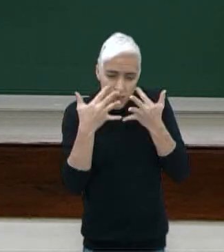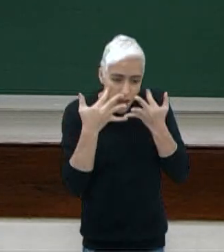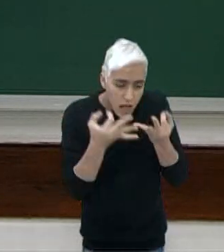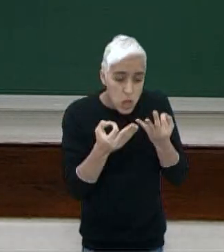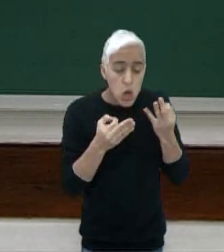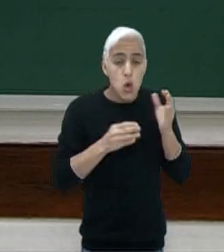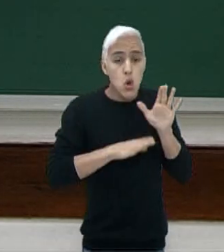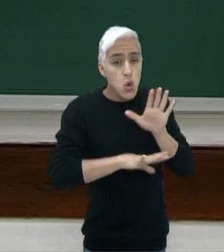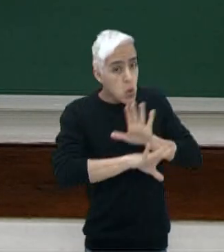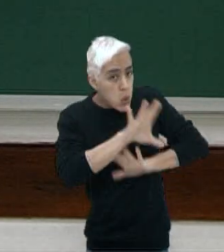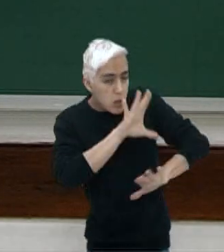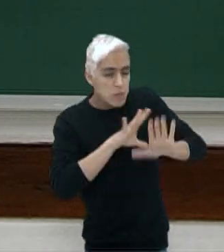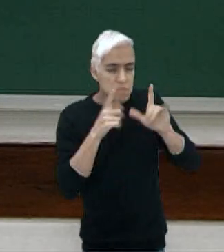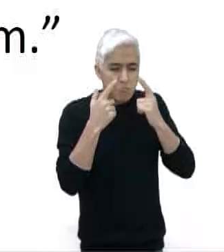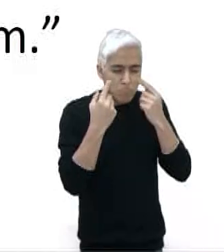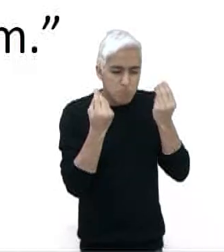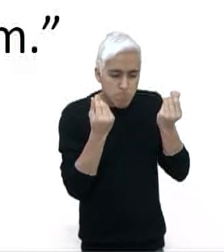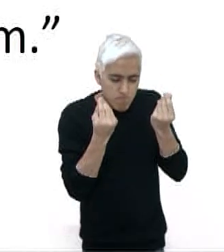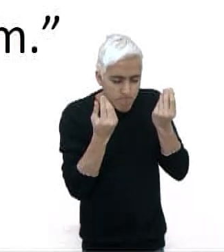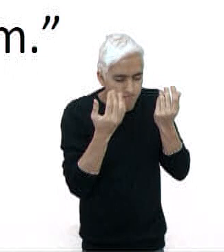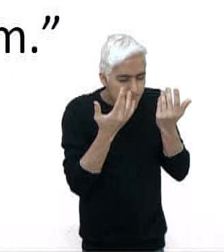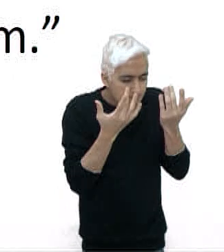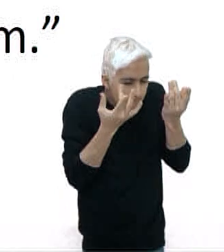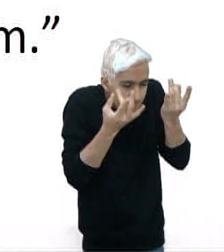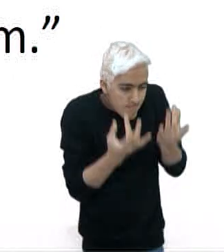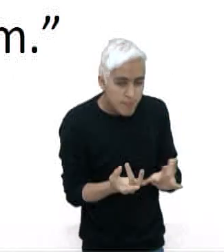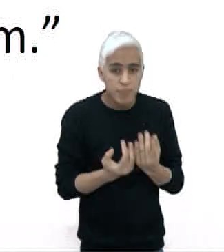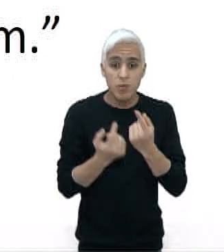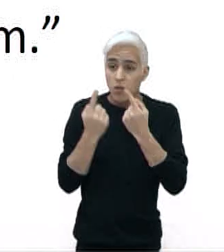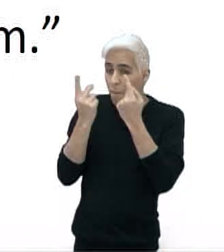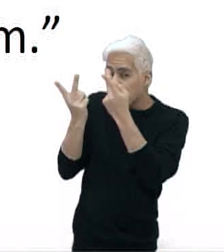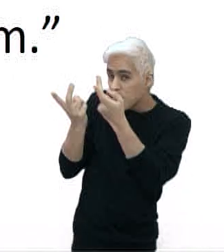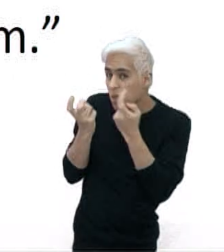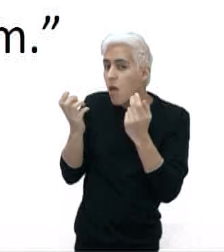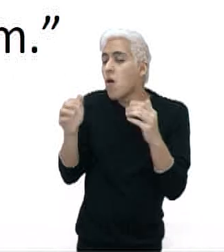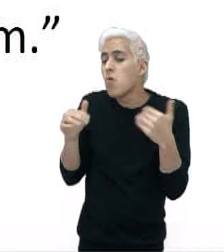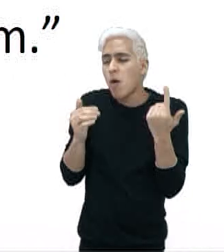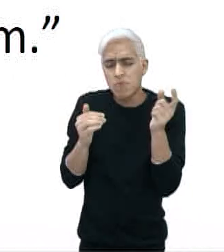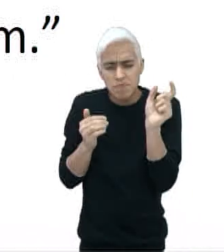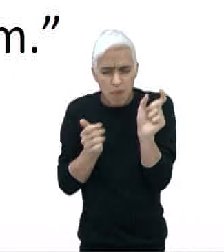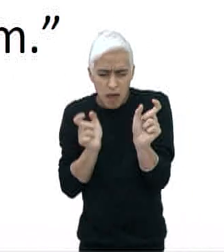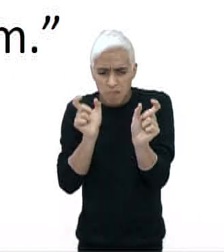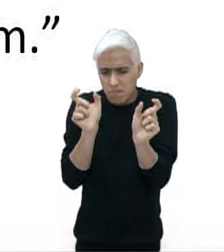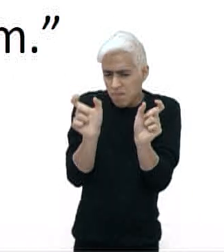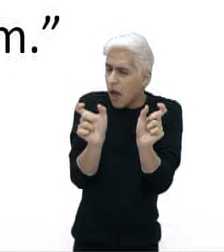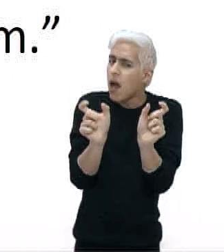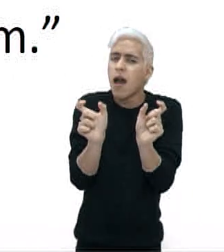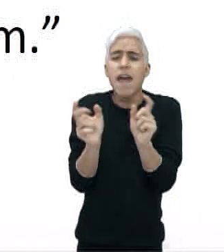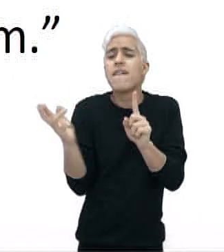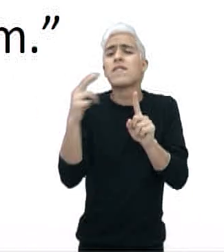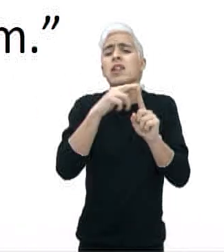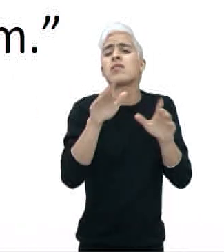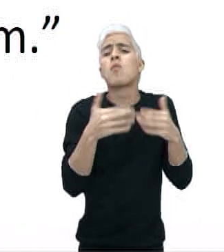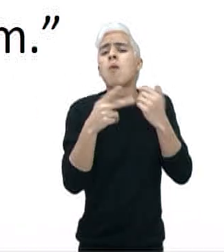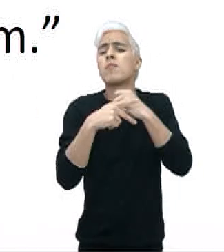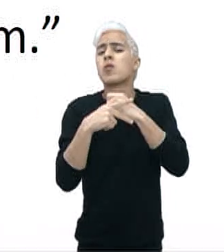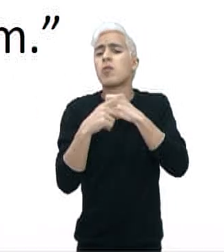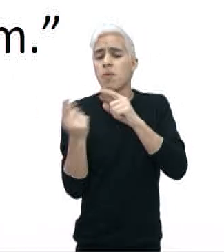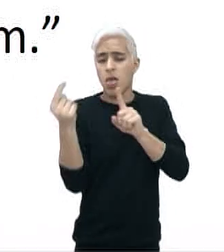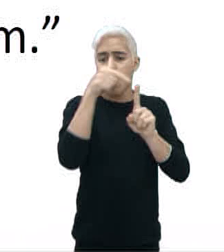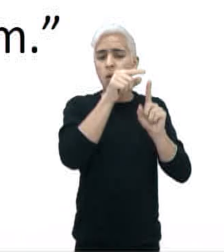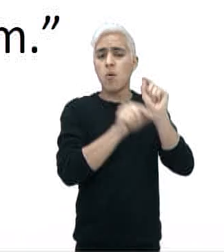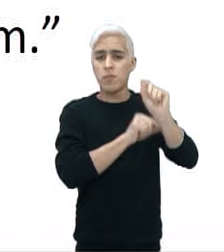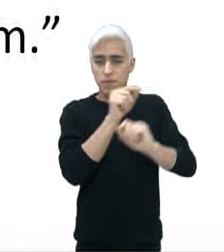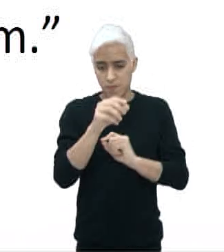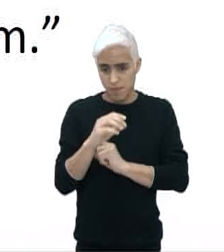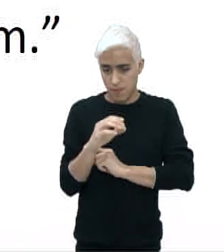olhar um pouco mais acurado. Veja ali. Observe a quais termos os pronomes destacados fazem referência. Nós temos os pronomes